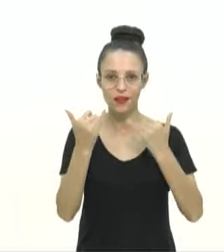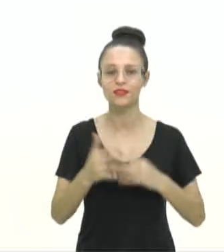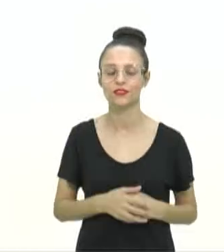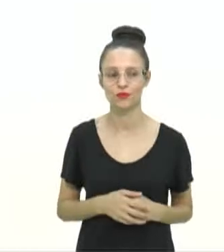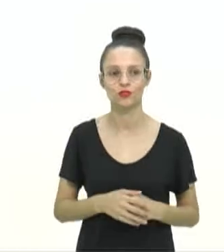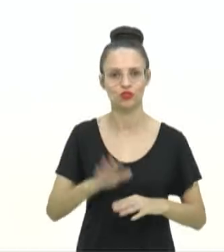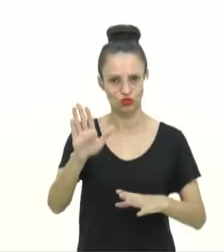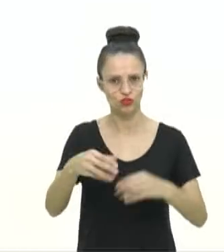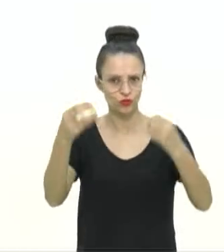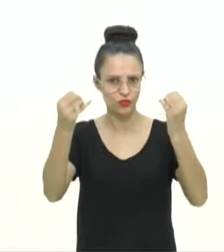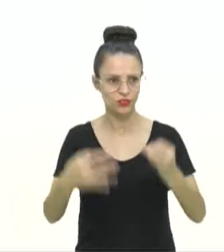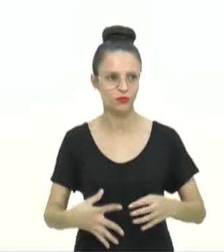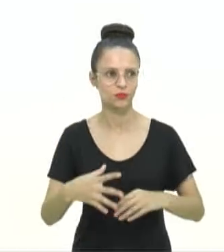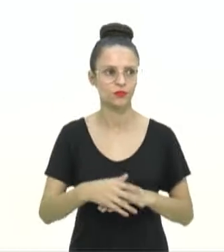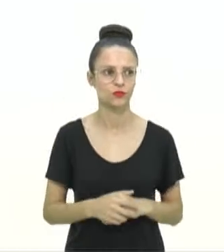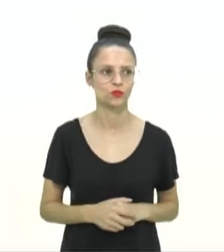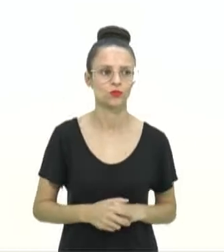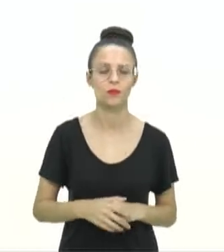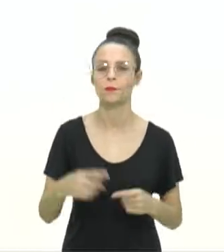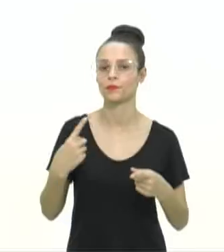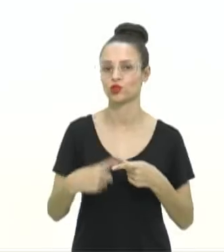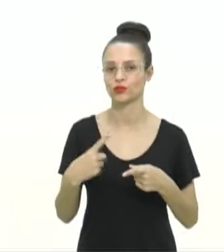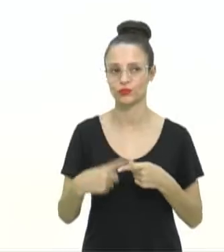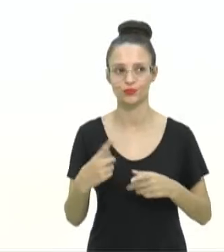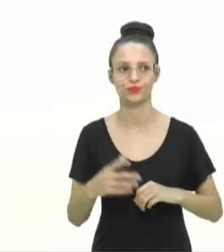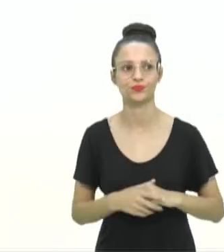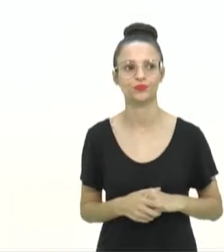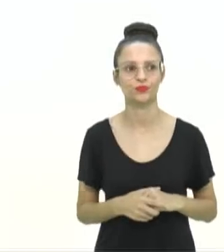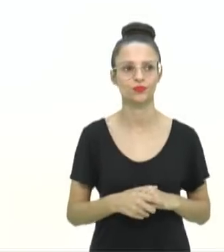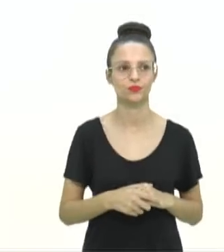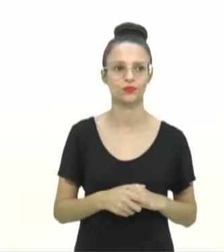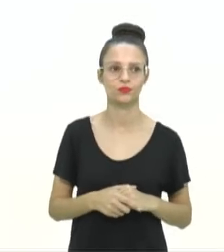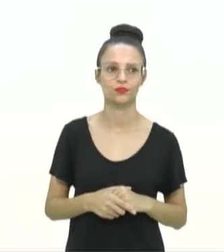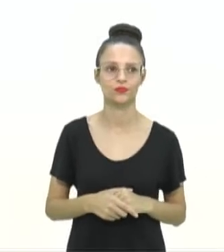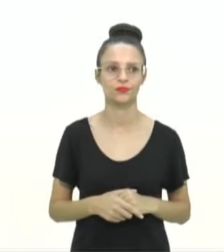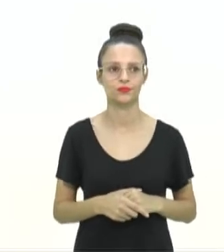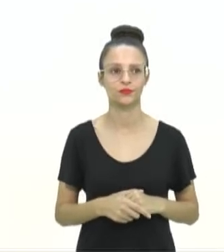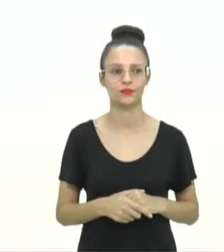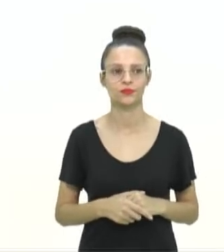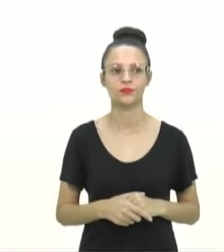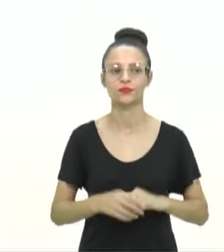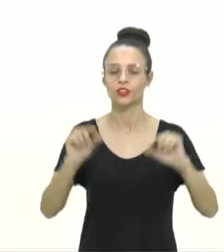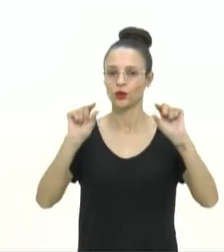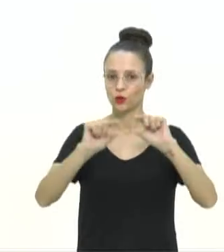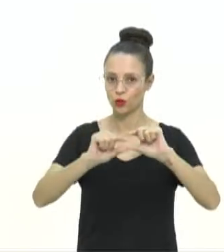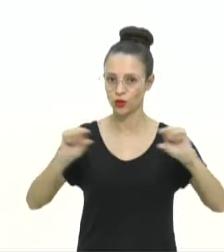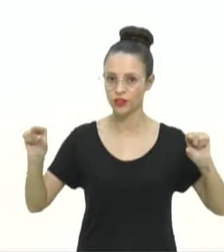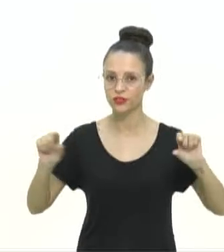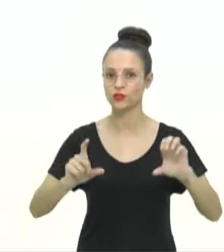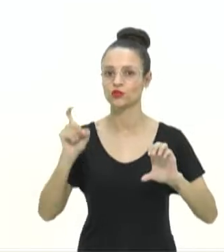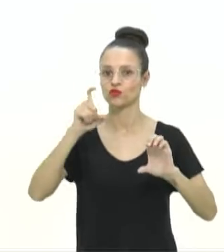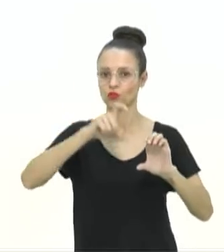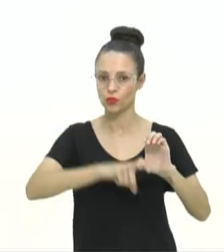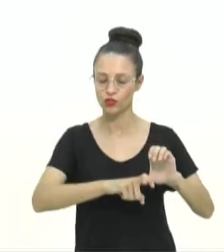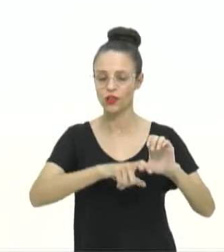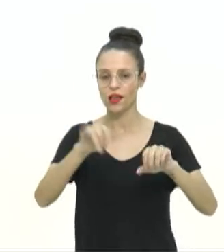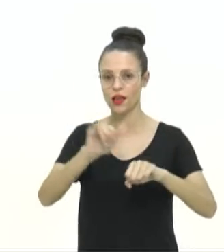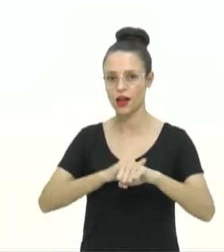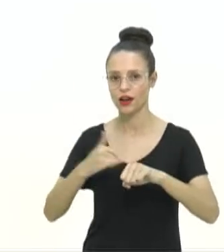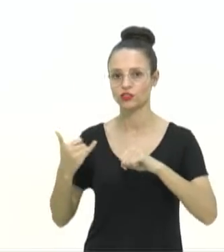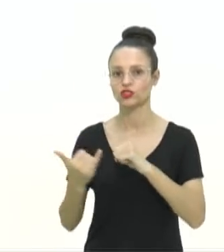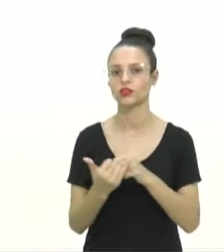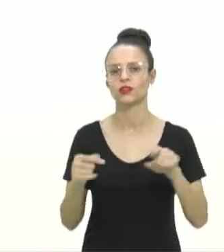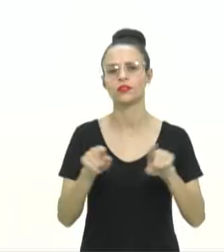eu já vou explicar para vocês por quê, tá? As orações subordinadas adjetivas